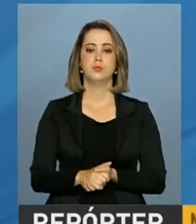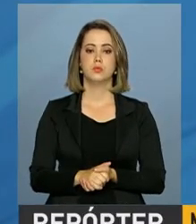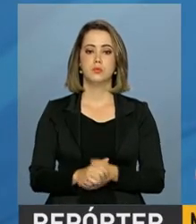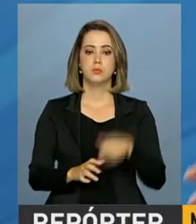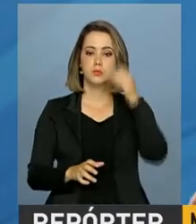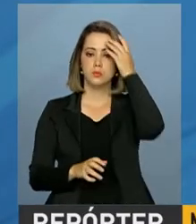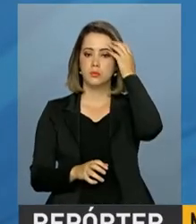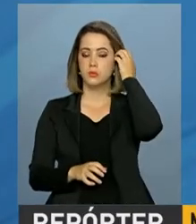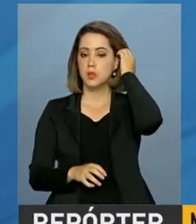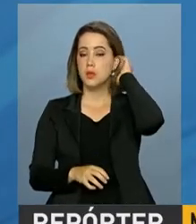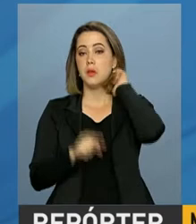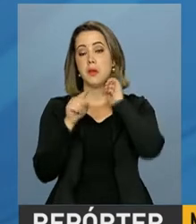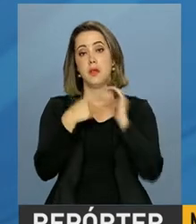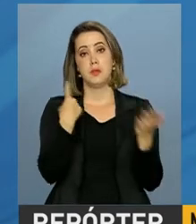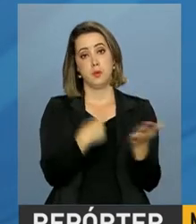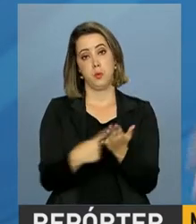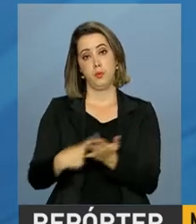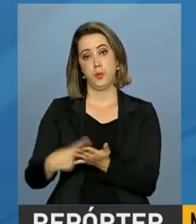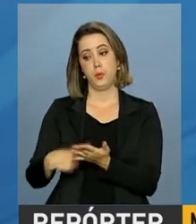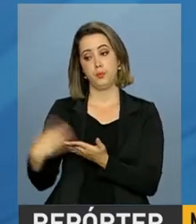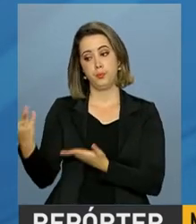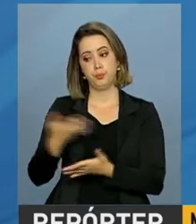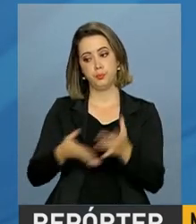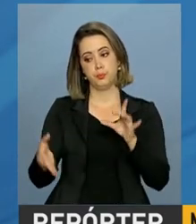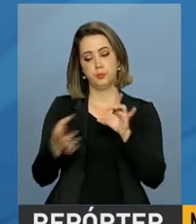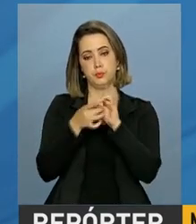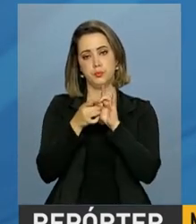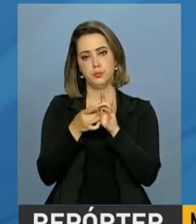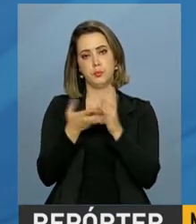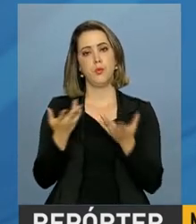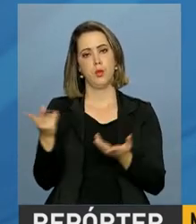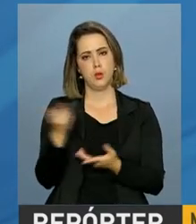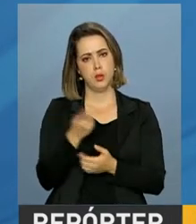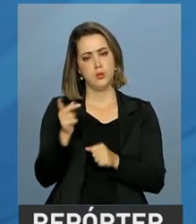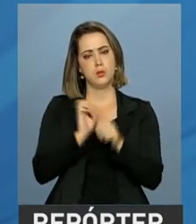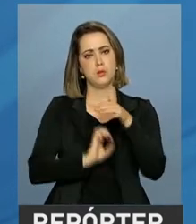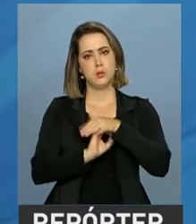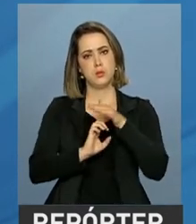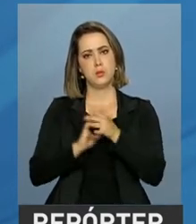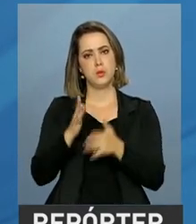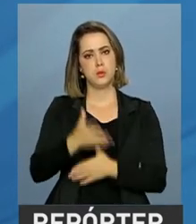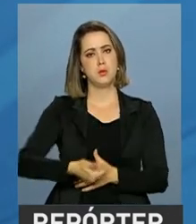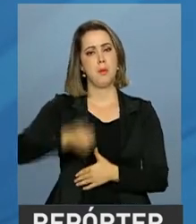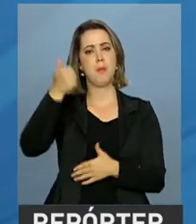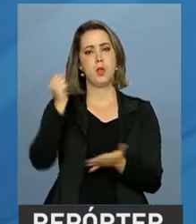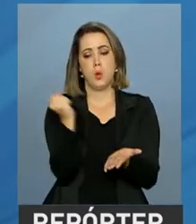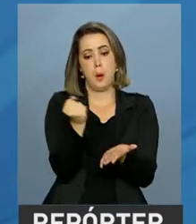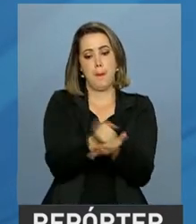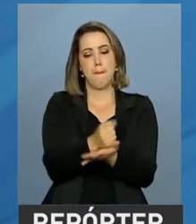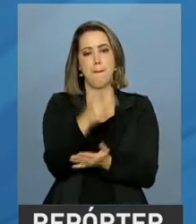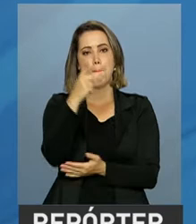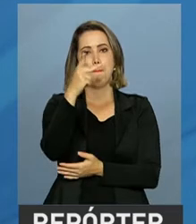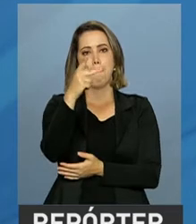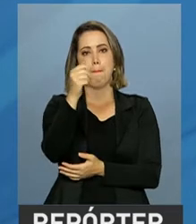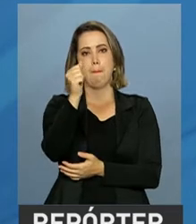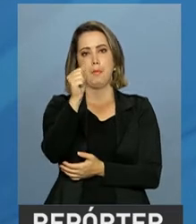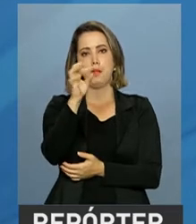inpm vai agilizar a análise de patentes cni com farmacêuticas